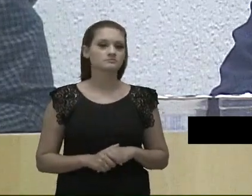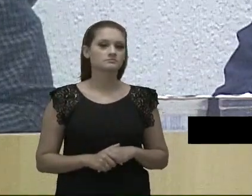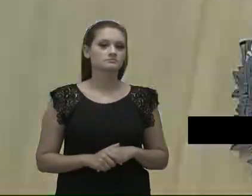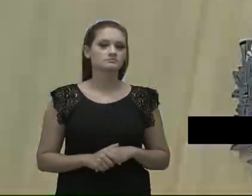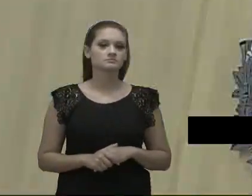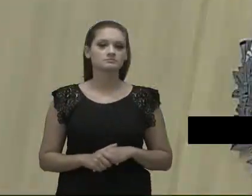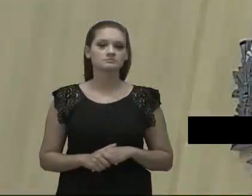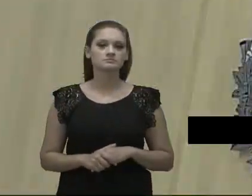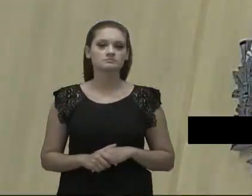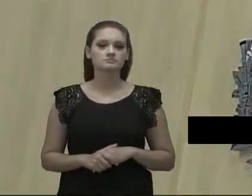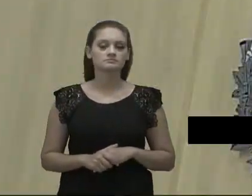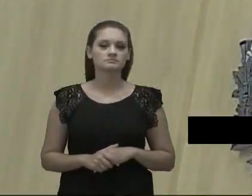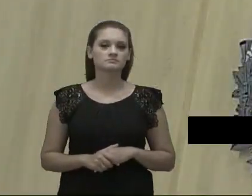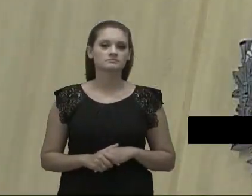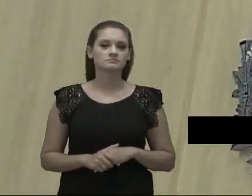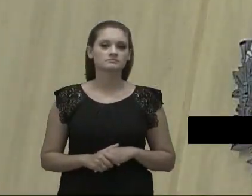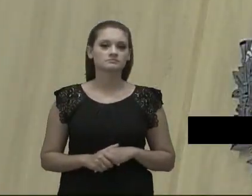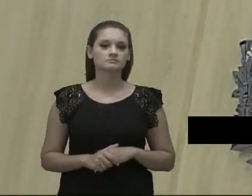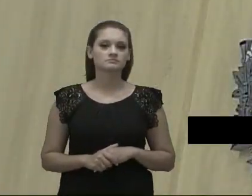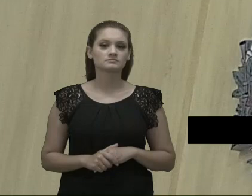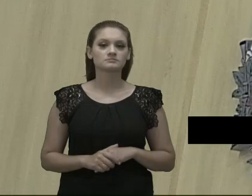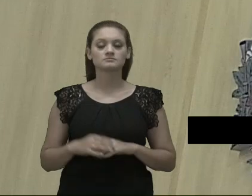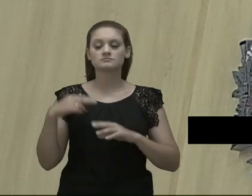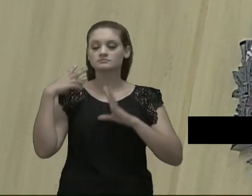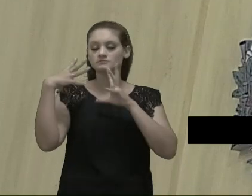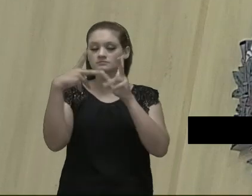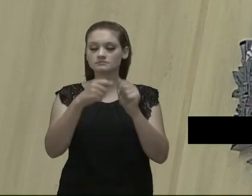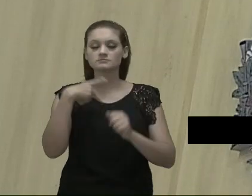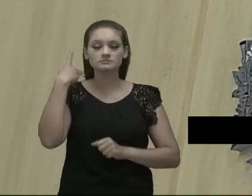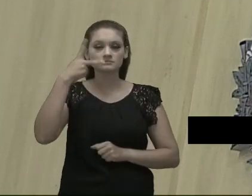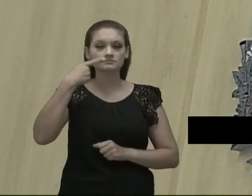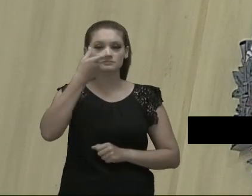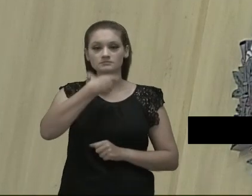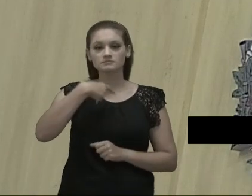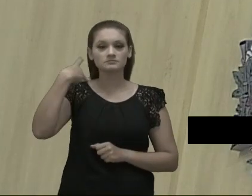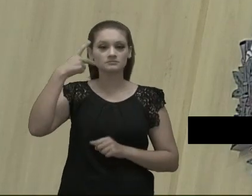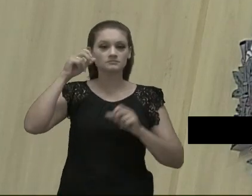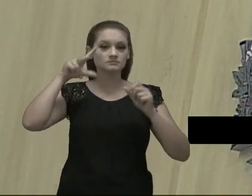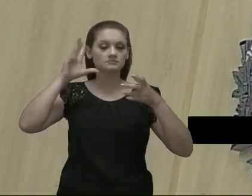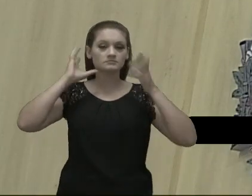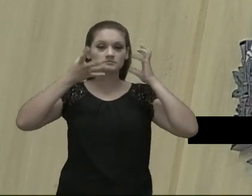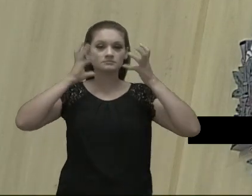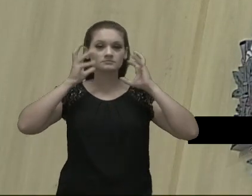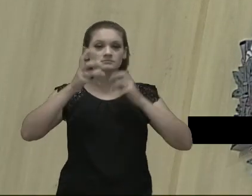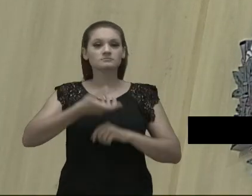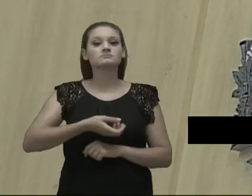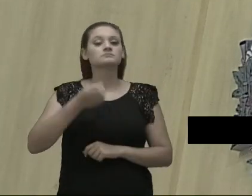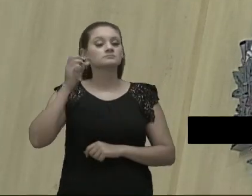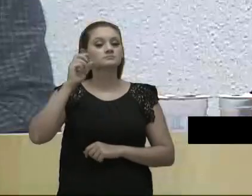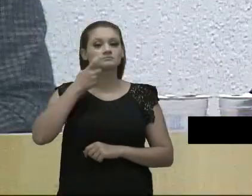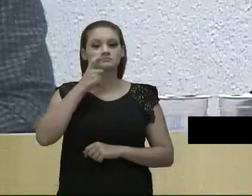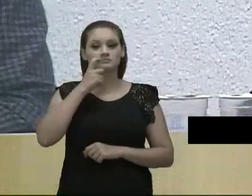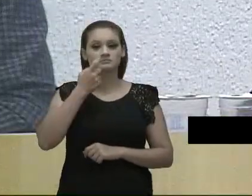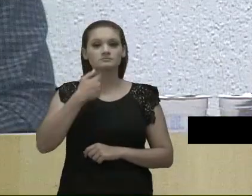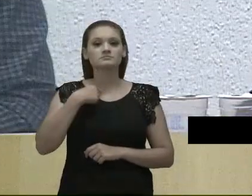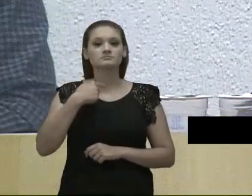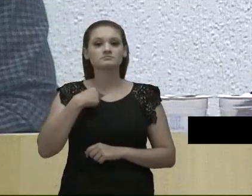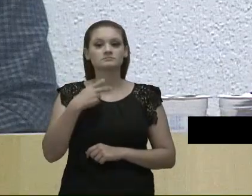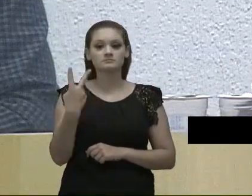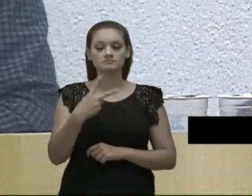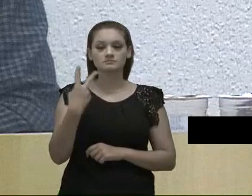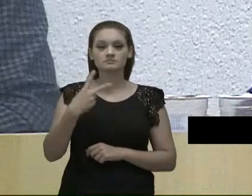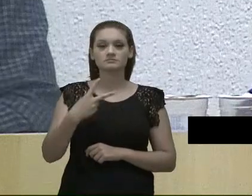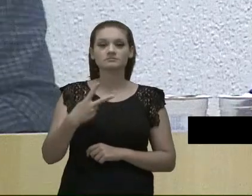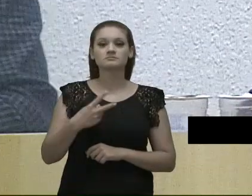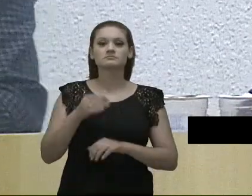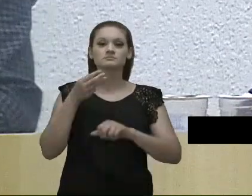da vereadora Vivi, do vereador Bob, do vereador Diego, nada acontece. Então, naquele momento, confesso que eu mandei 2 áudios